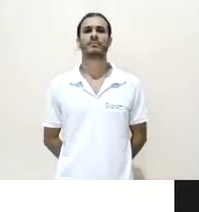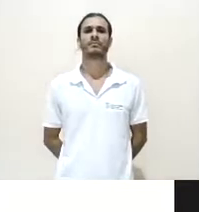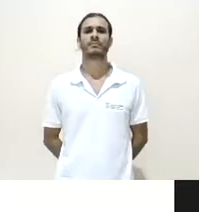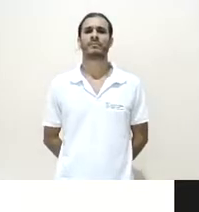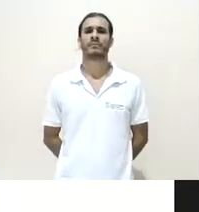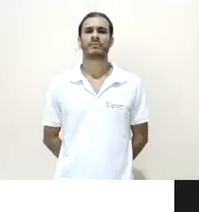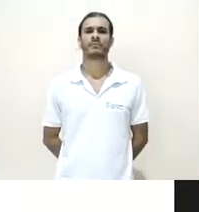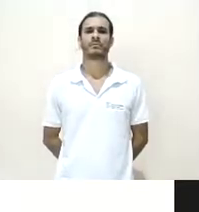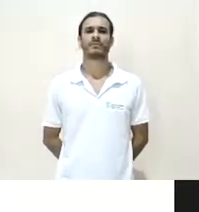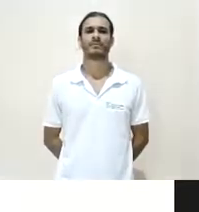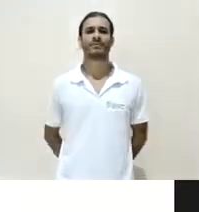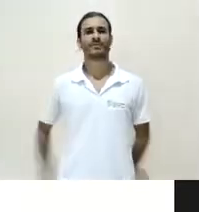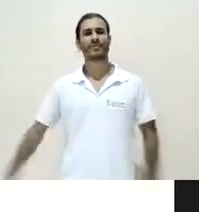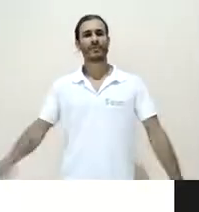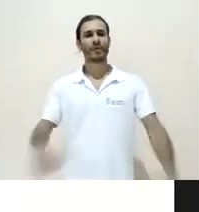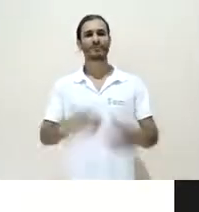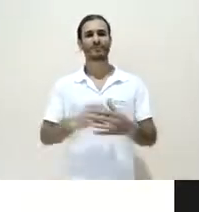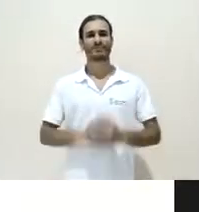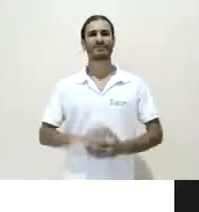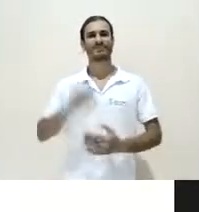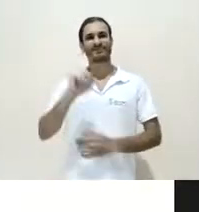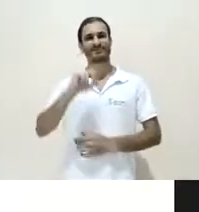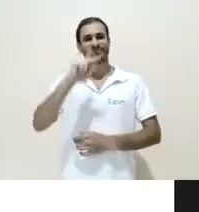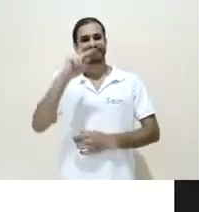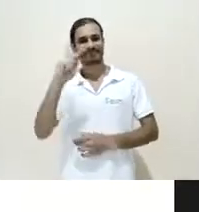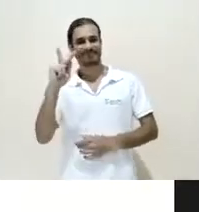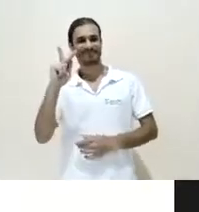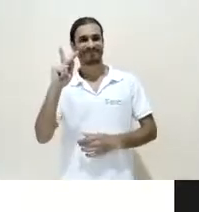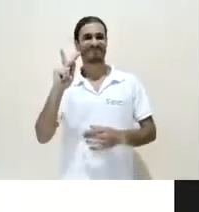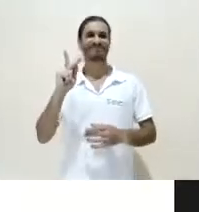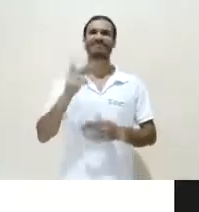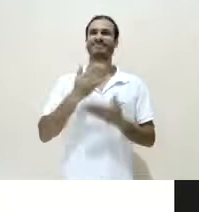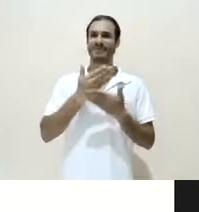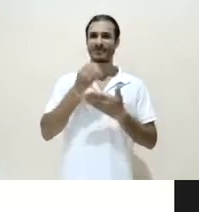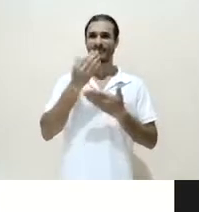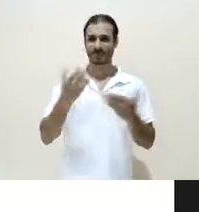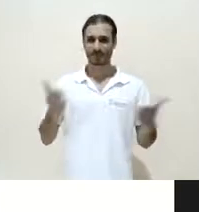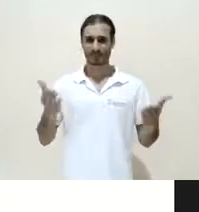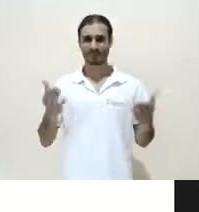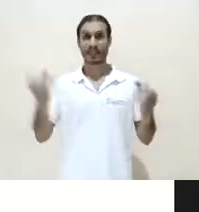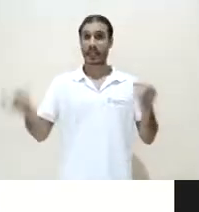Ok, pessoal, retornando aqui do intervalo, a gente vai agora